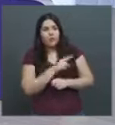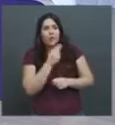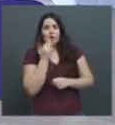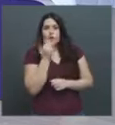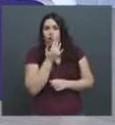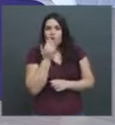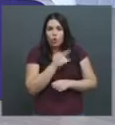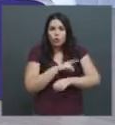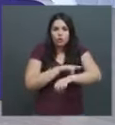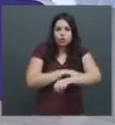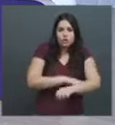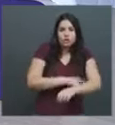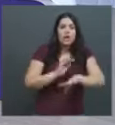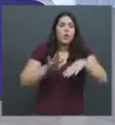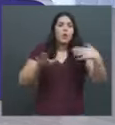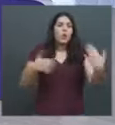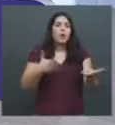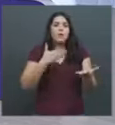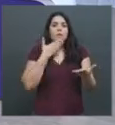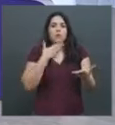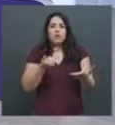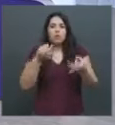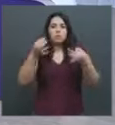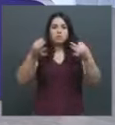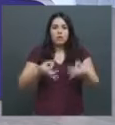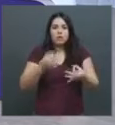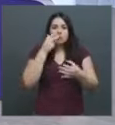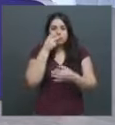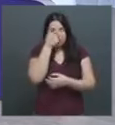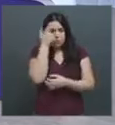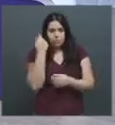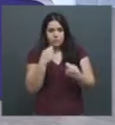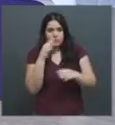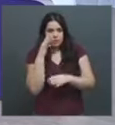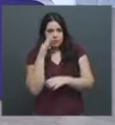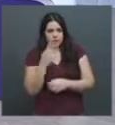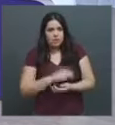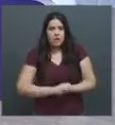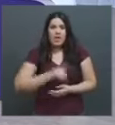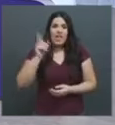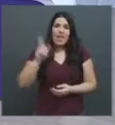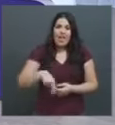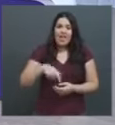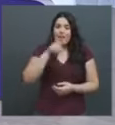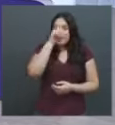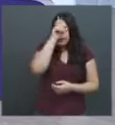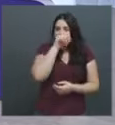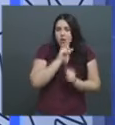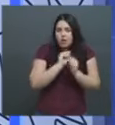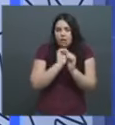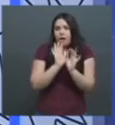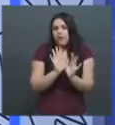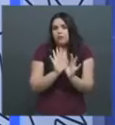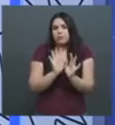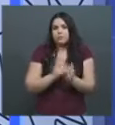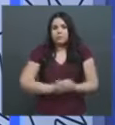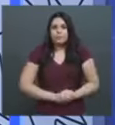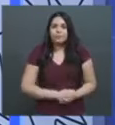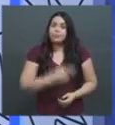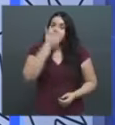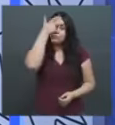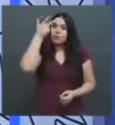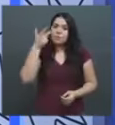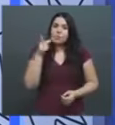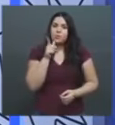urina, doutora. Qual que é a cor ideal para a pessoa ficar atenta? É um amarelo clarinho. A pessoa